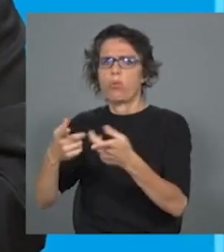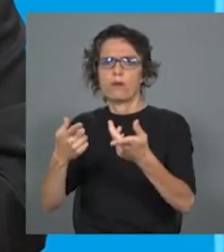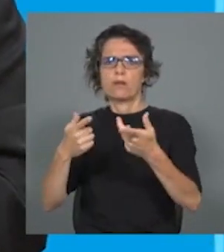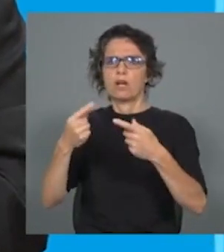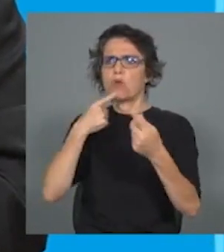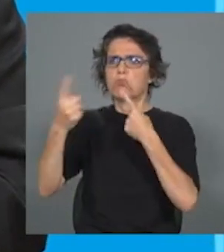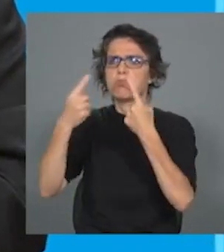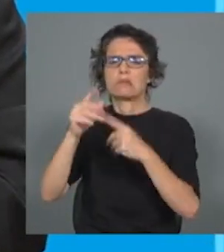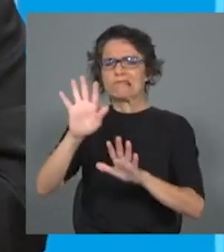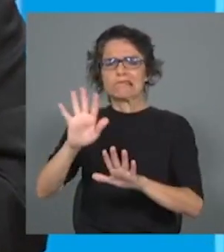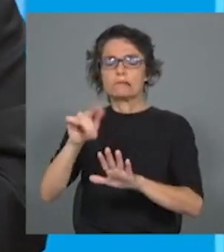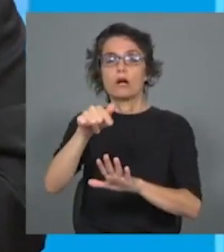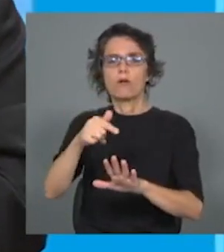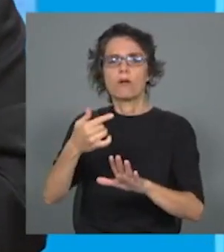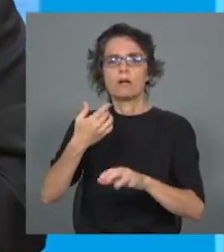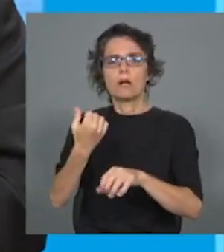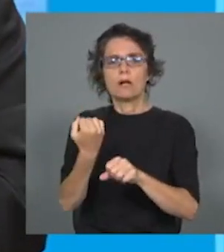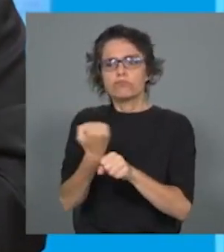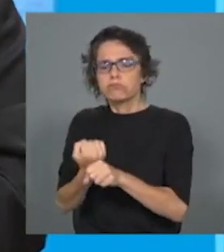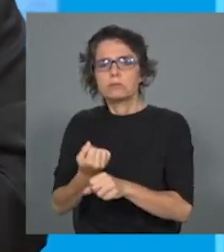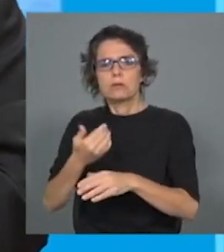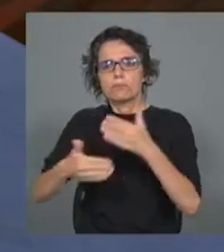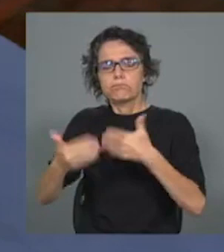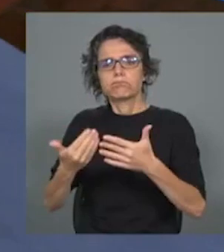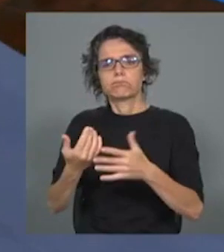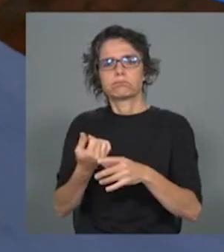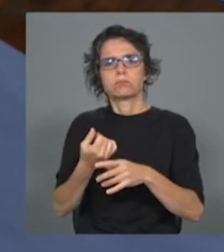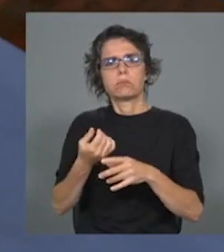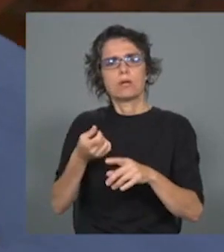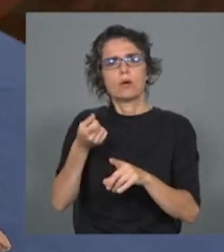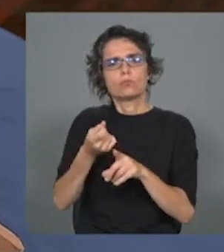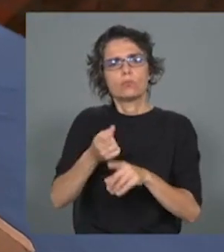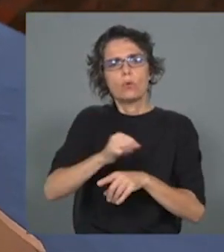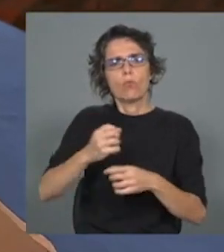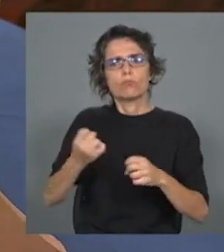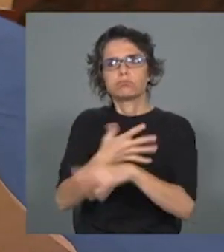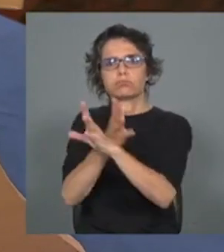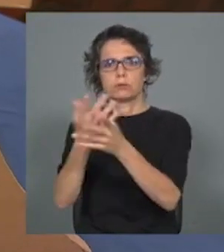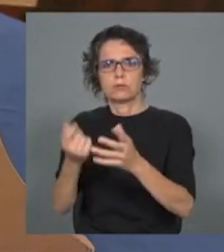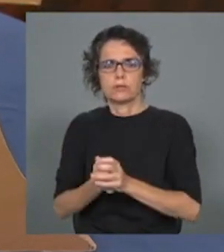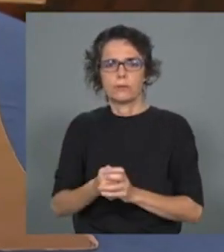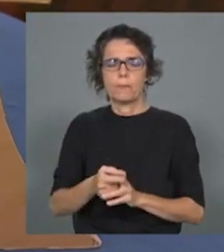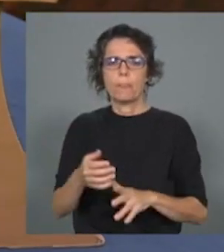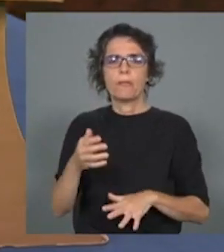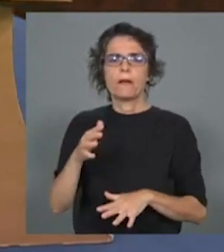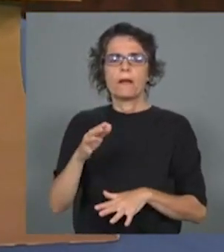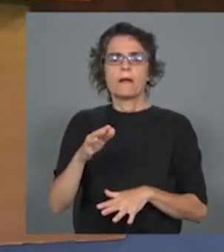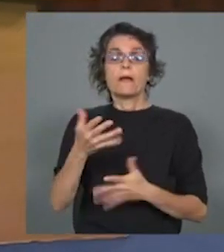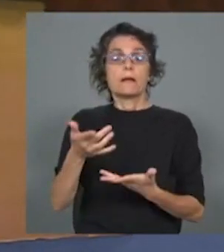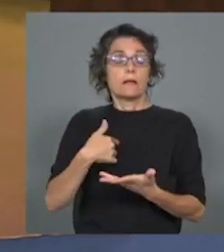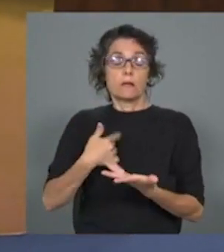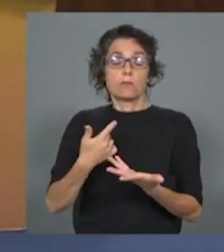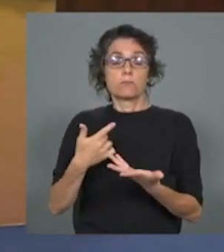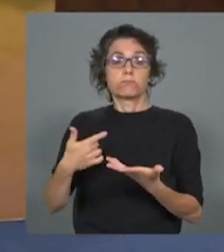ação na luta contra os incêndios e na prevenção dos mesmos. Digamos que eu sempre tive alguma simpatia pelos